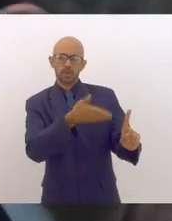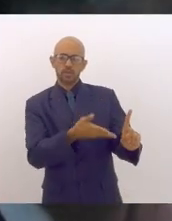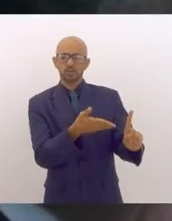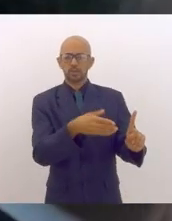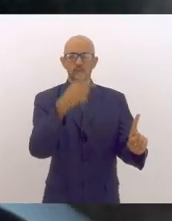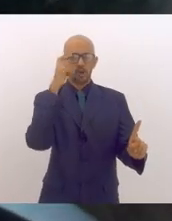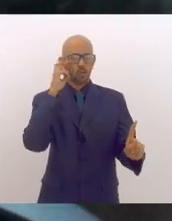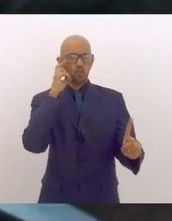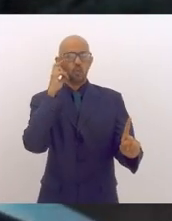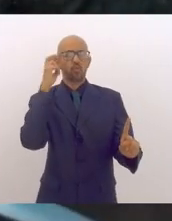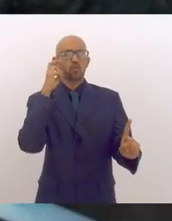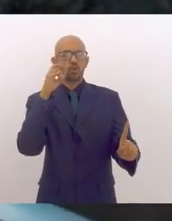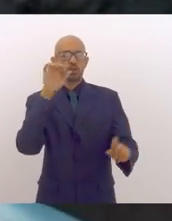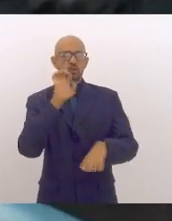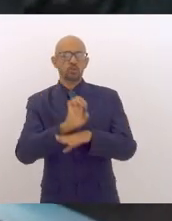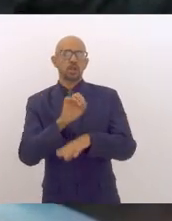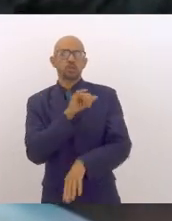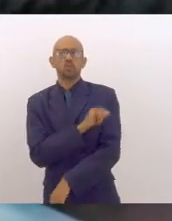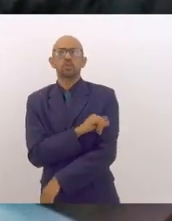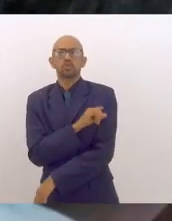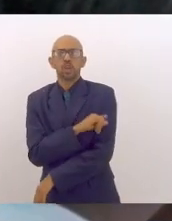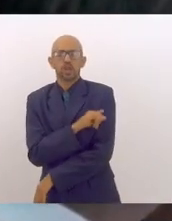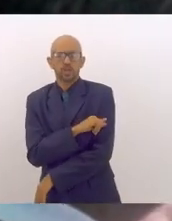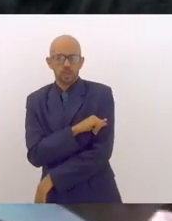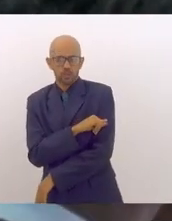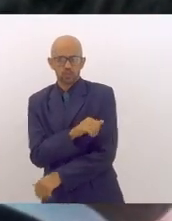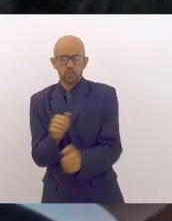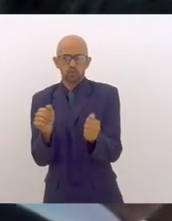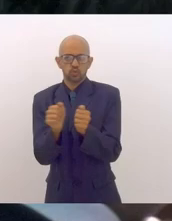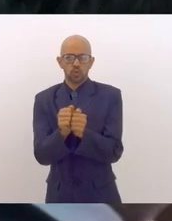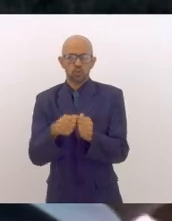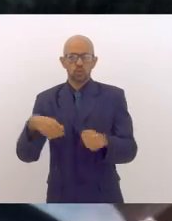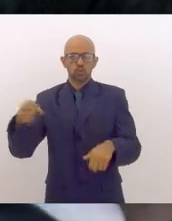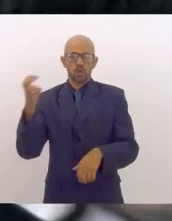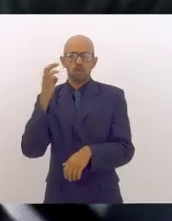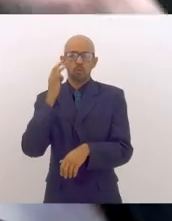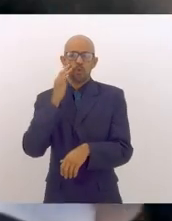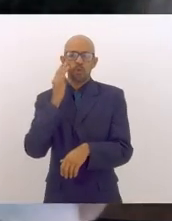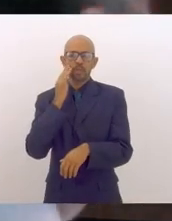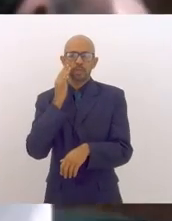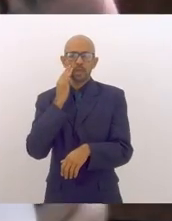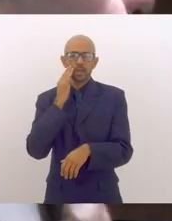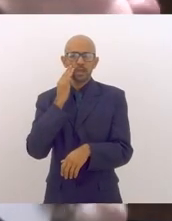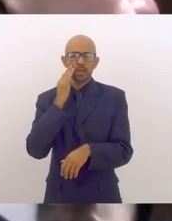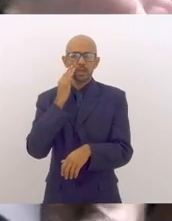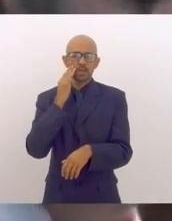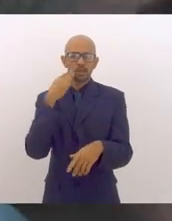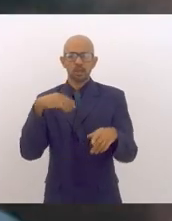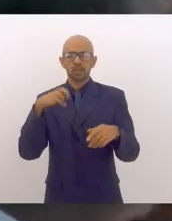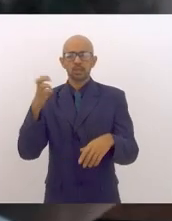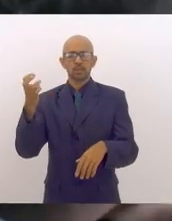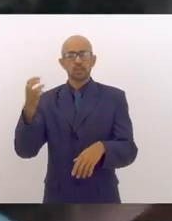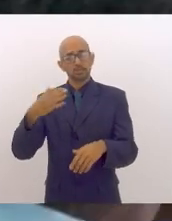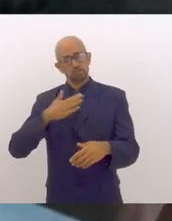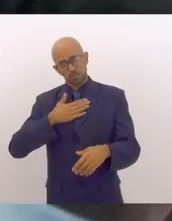Janeiro, projeto em coautoria da deputada Mônica Francisco e também de minha